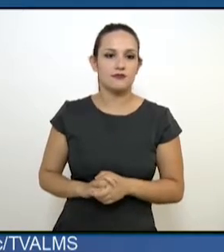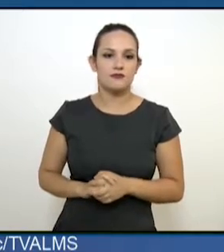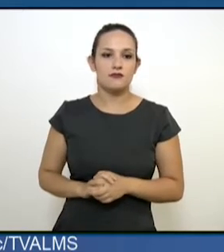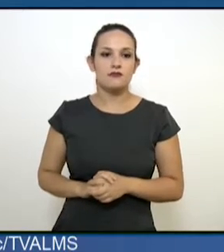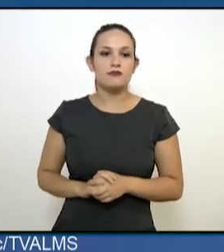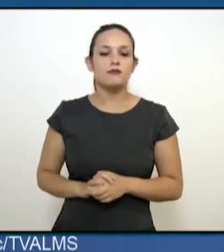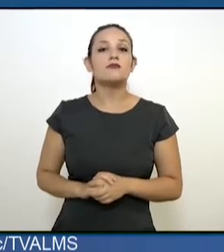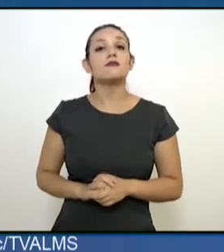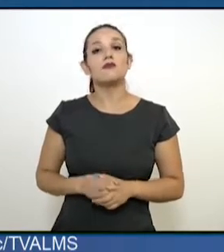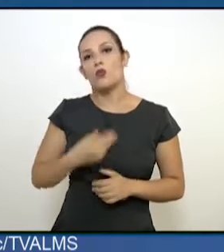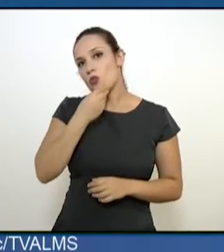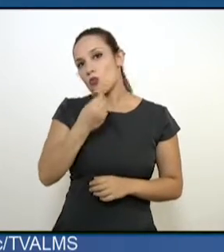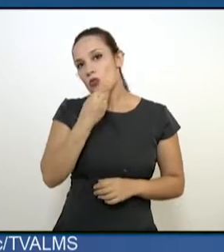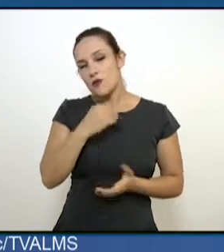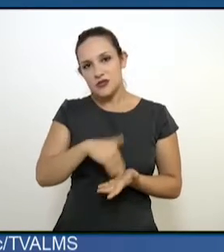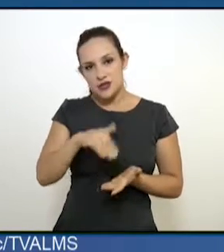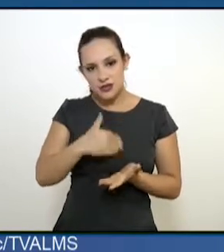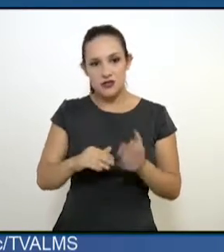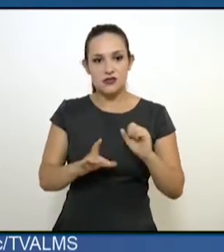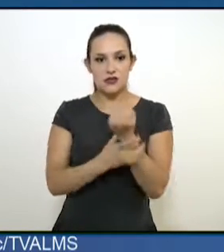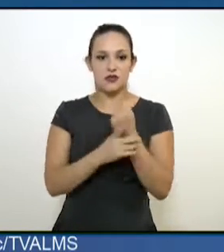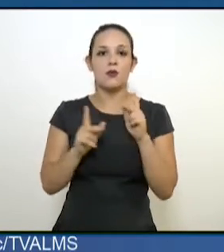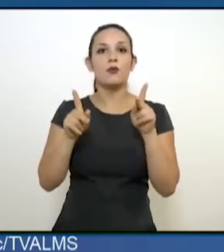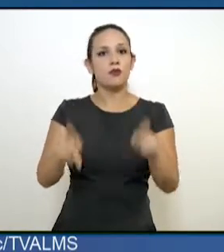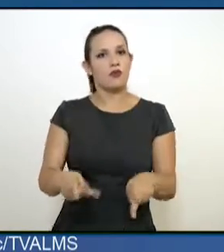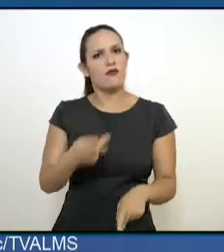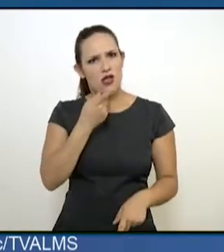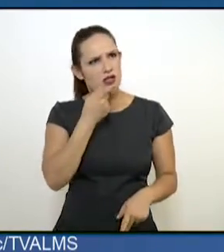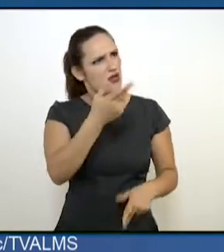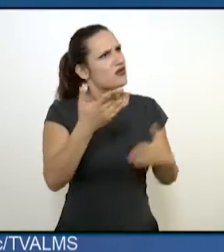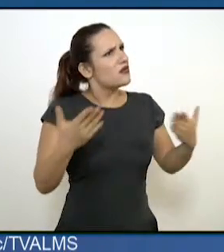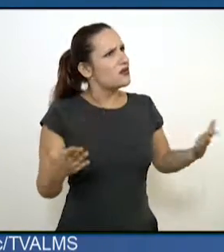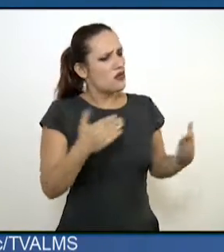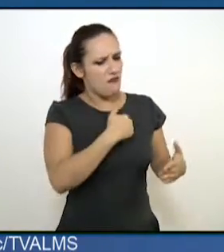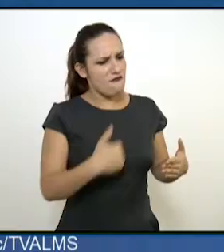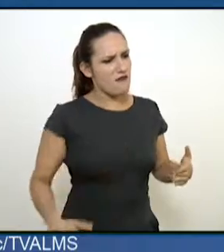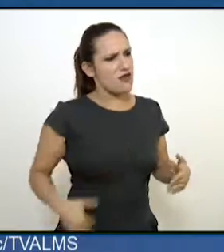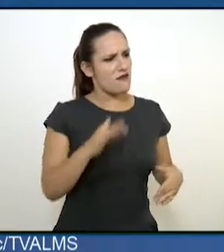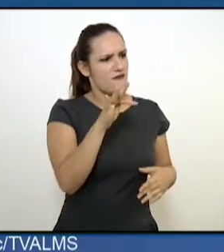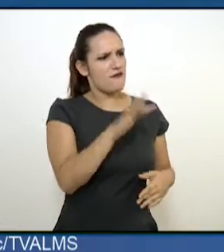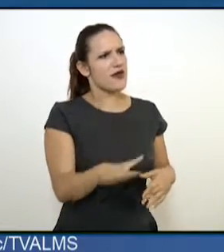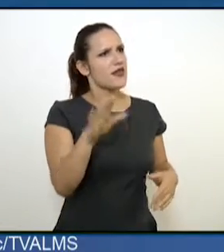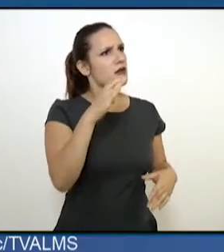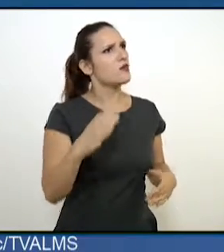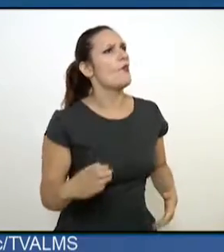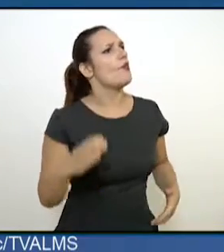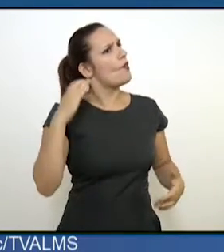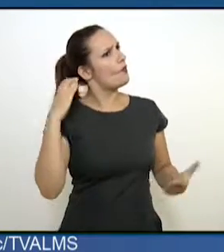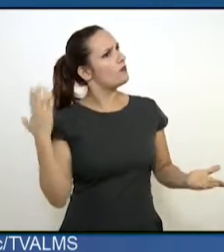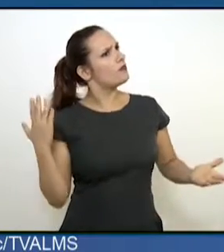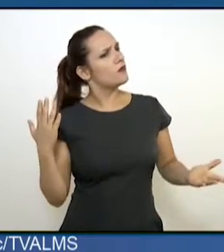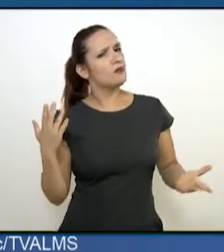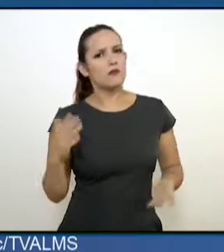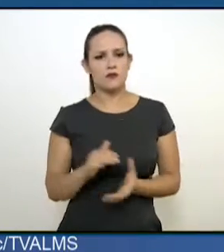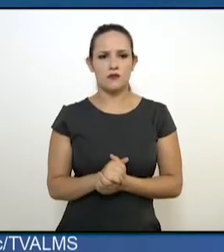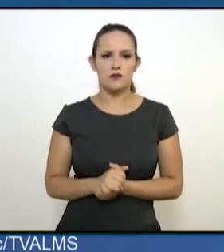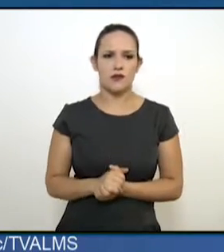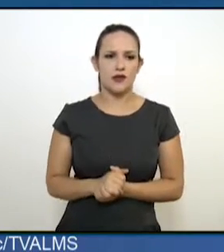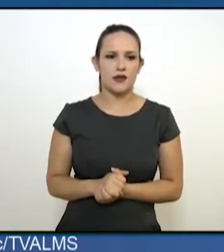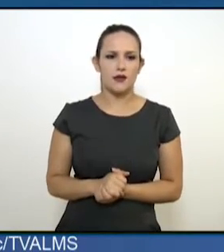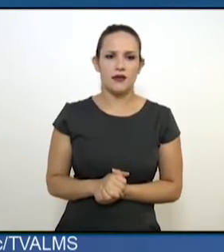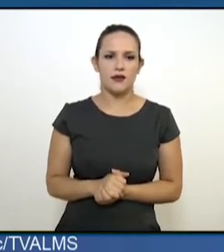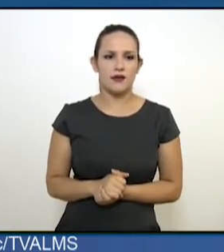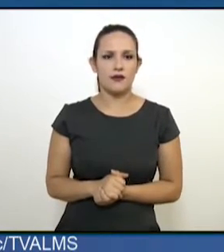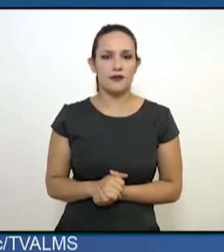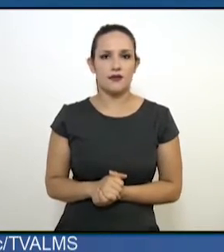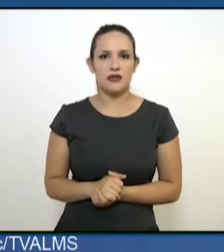do secretário de Segurança Pública, dada a omissão do governo federal no trato à segurança pública. Nós não chegamos a esse estágio